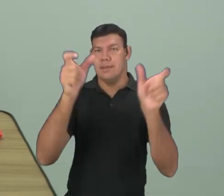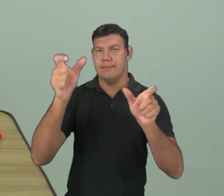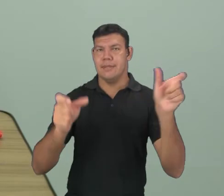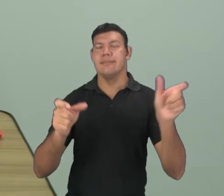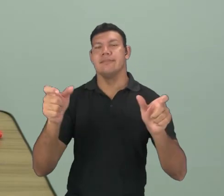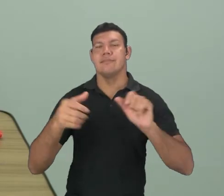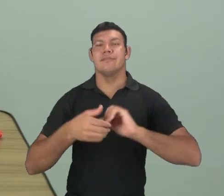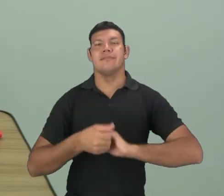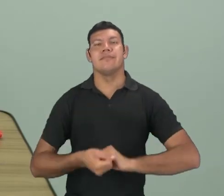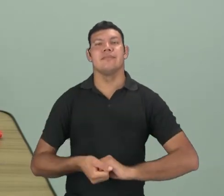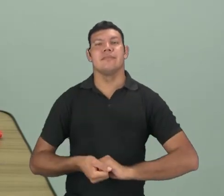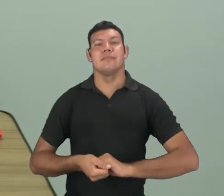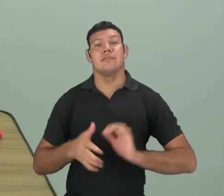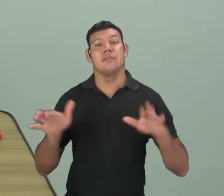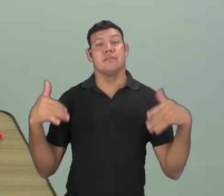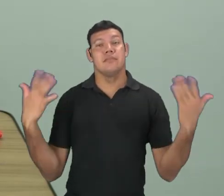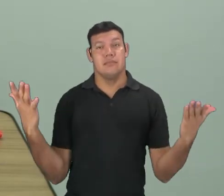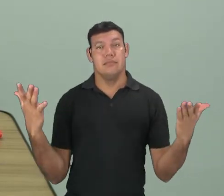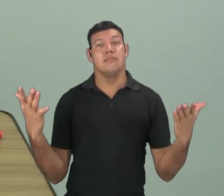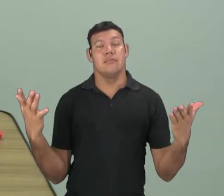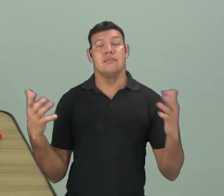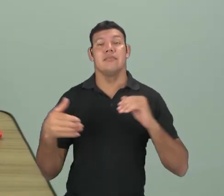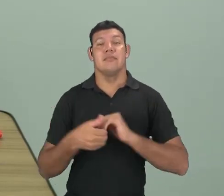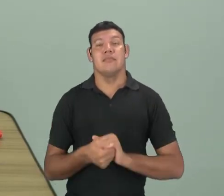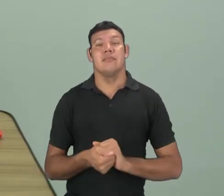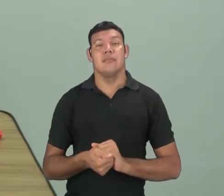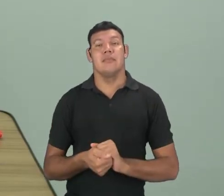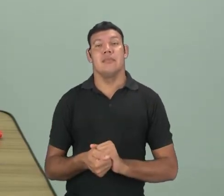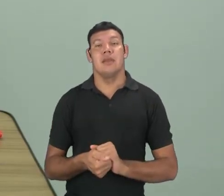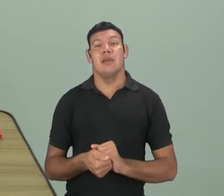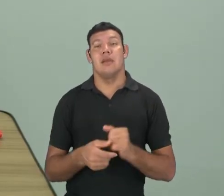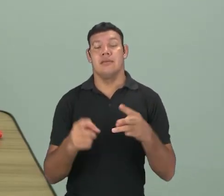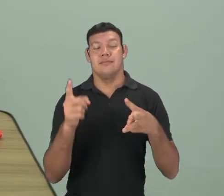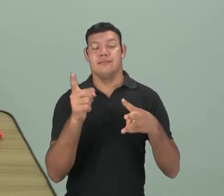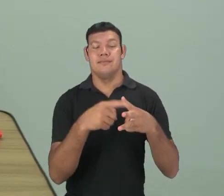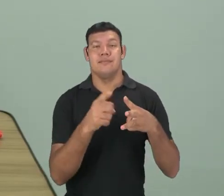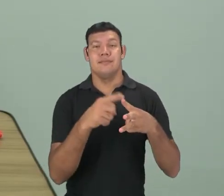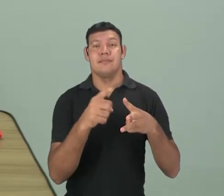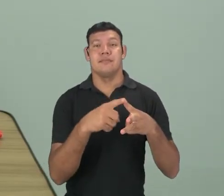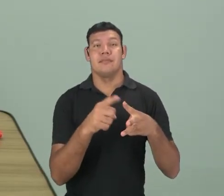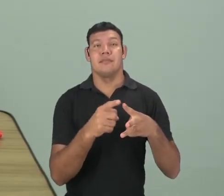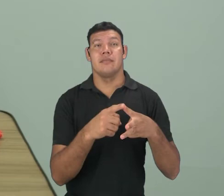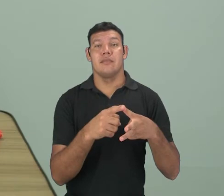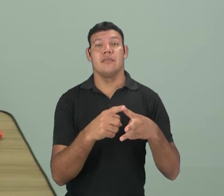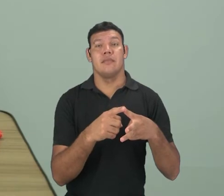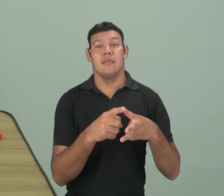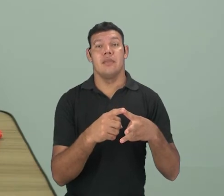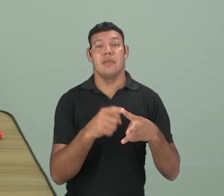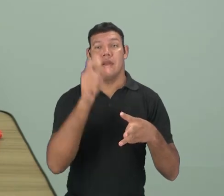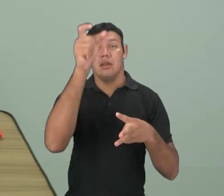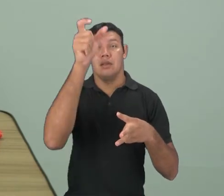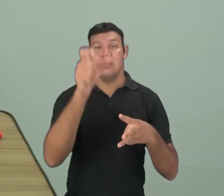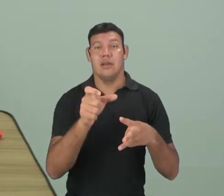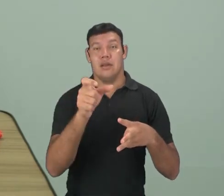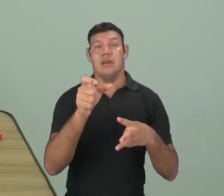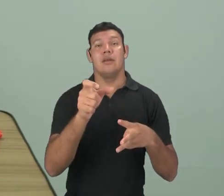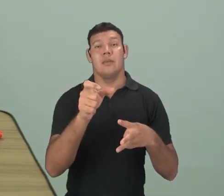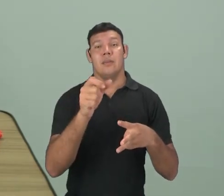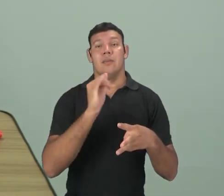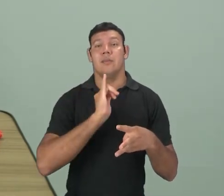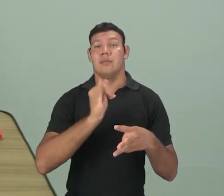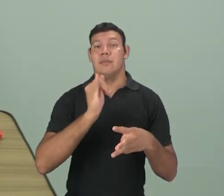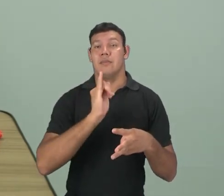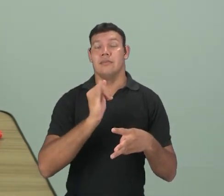que está fazendo. Então, uma das formas do narrador é o narrador personagem, que é aquele